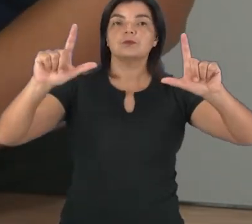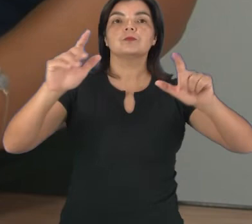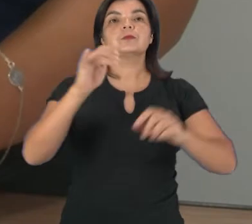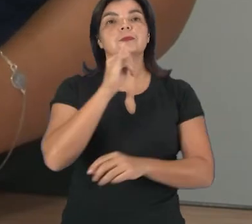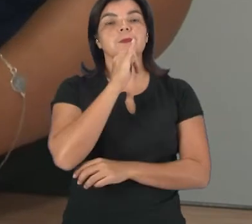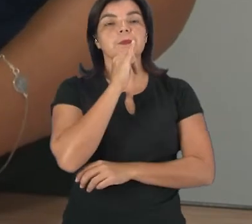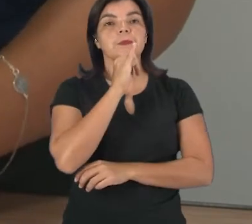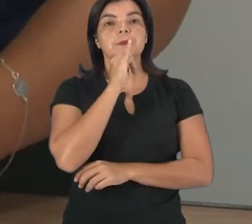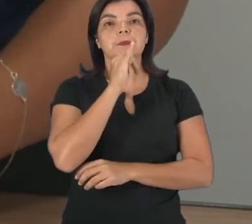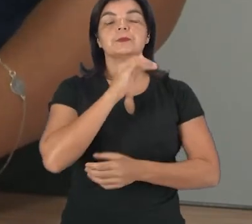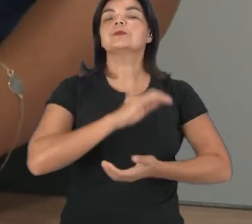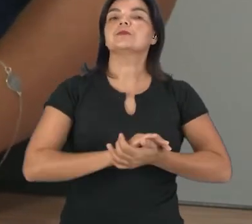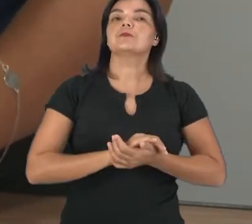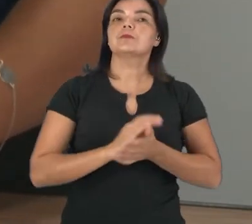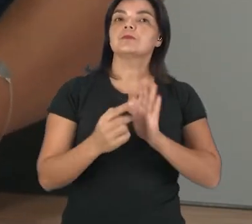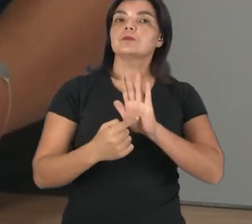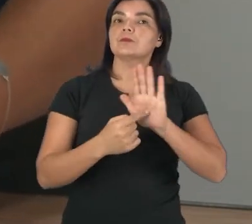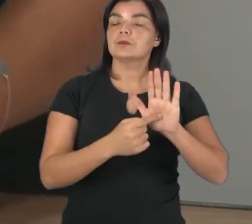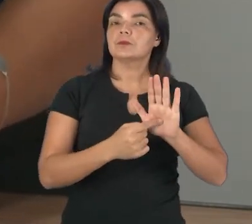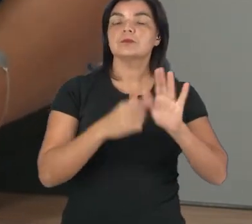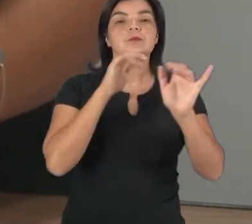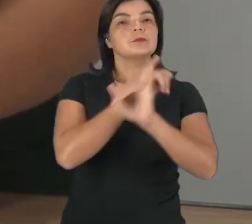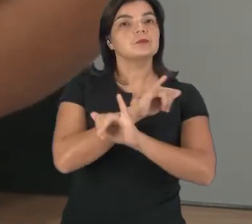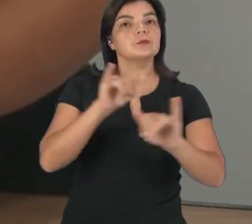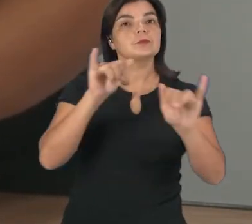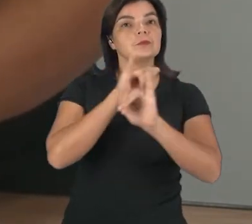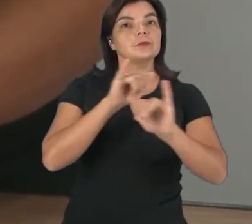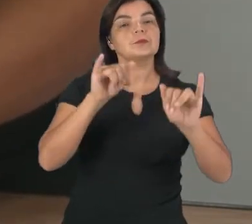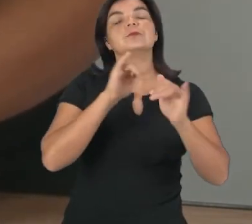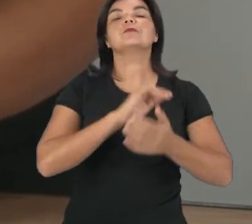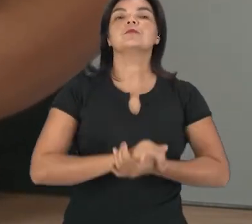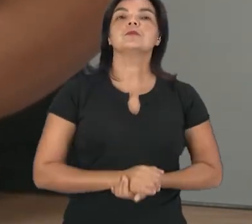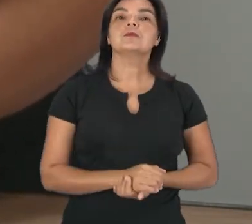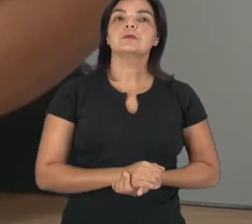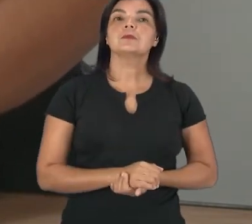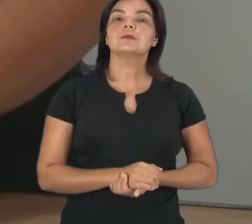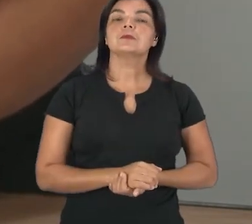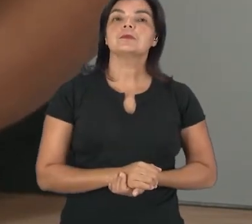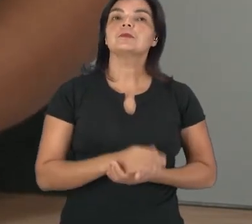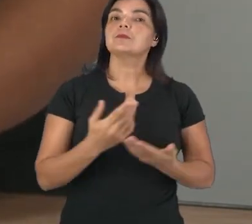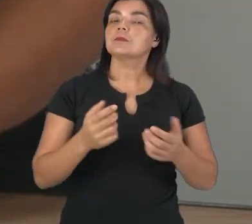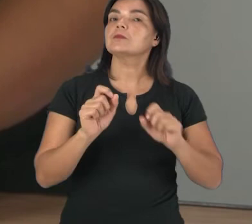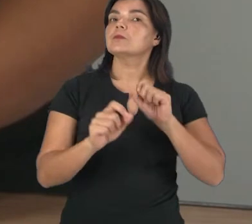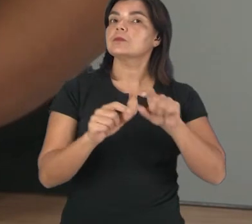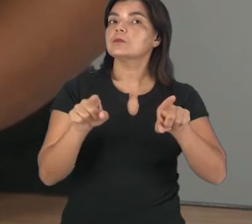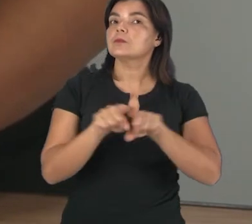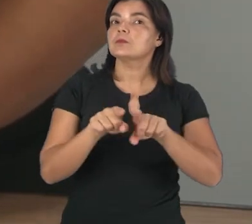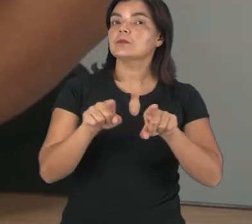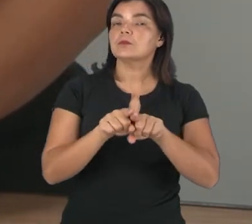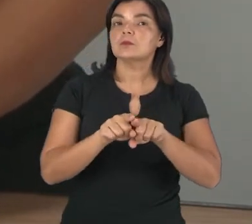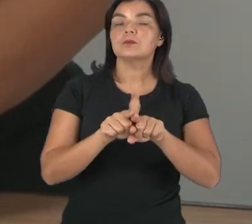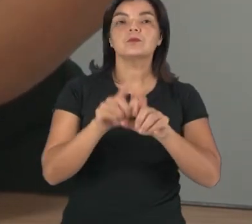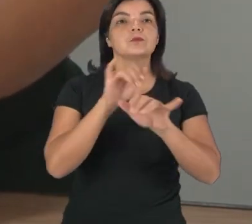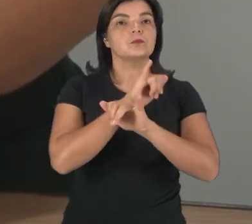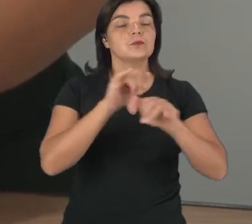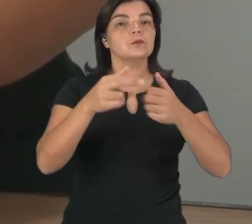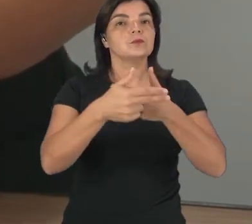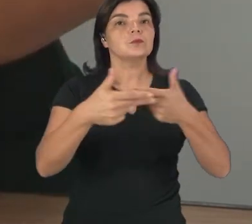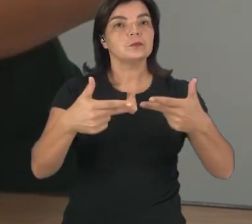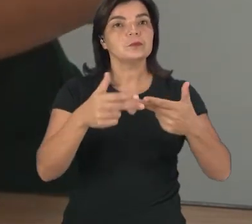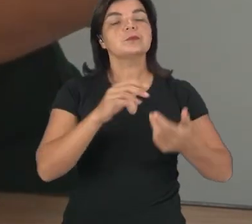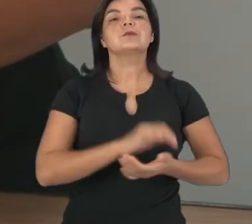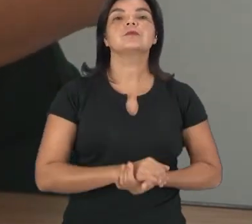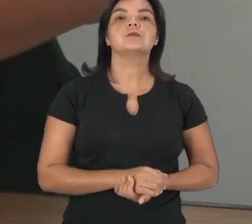aqui embaixo, que trazem propagandas, isso mesmo. Podem trazer também um anúncio de um